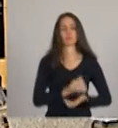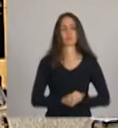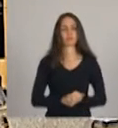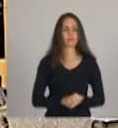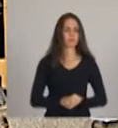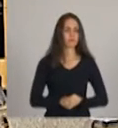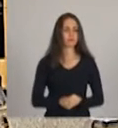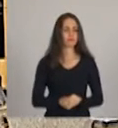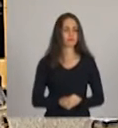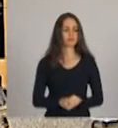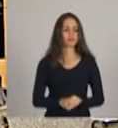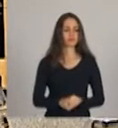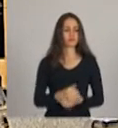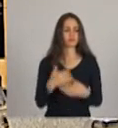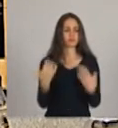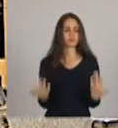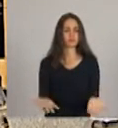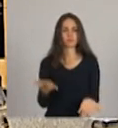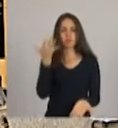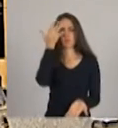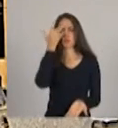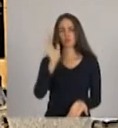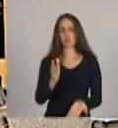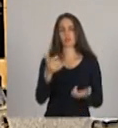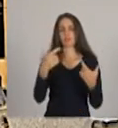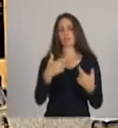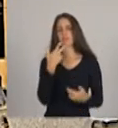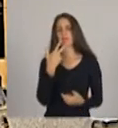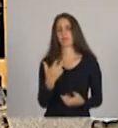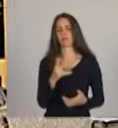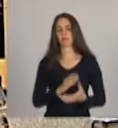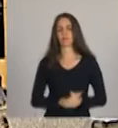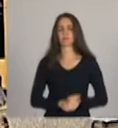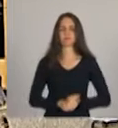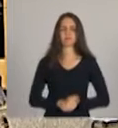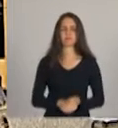Posso? Parei a ódio, hein? Parou de escutar a ódio.